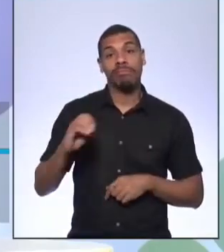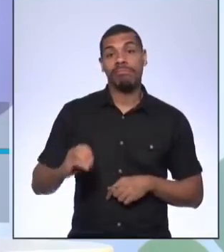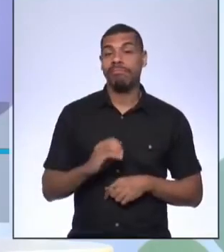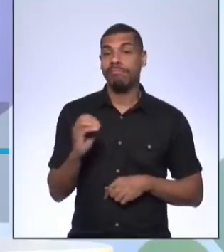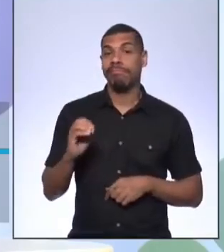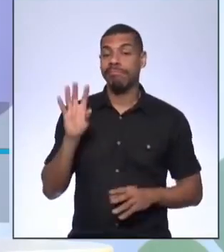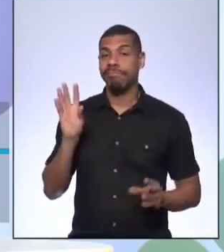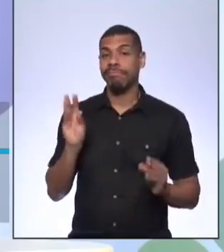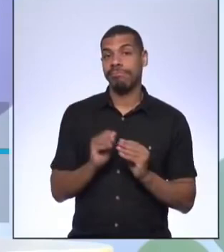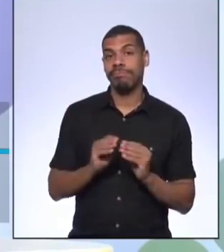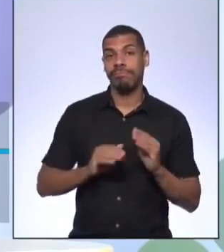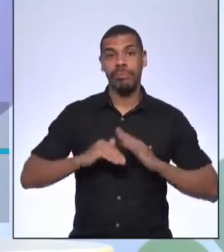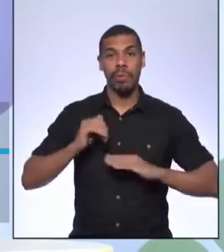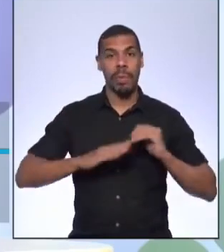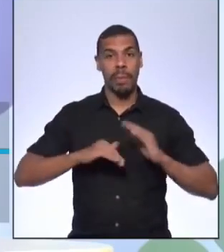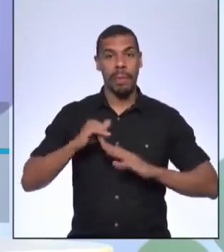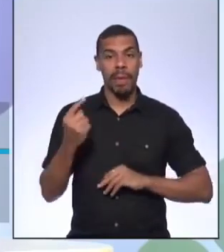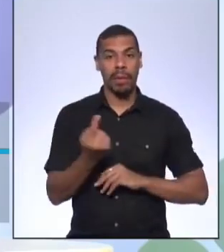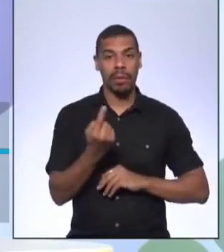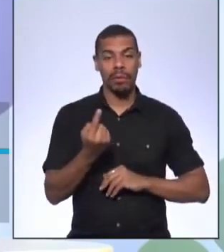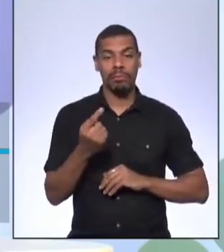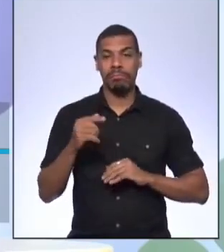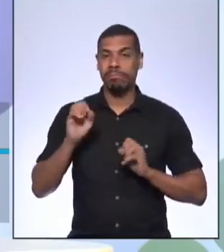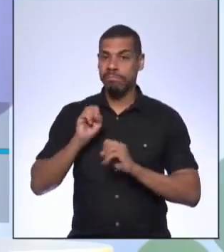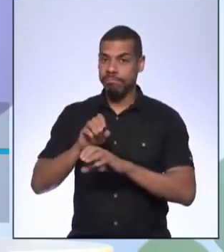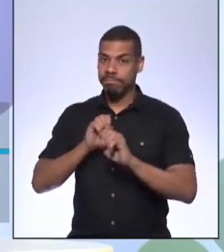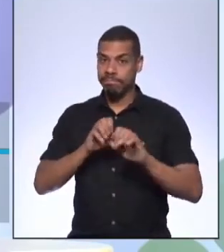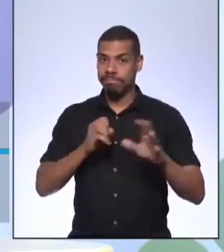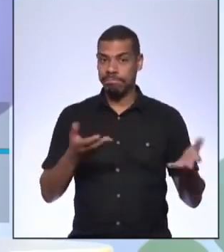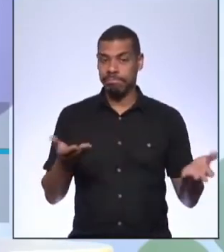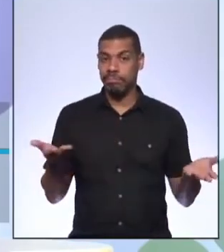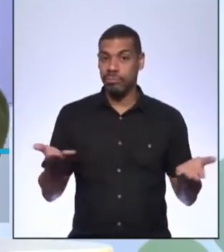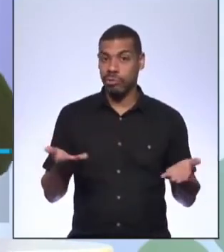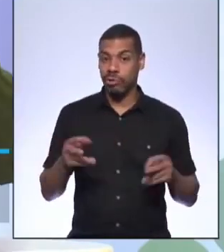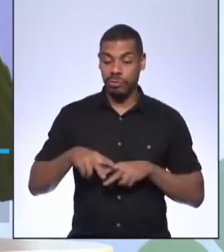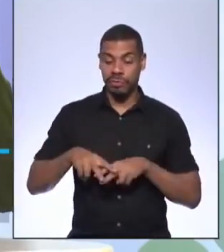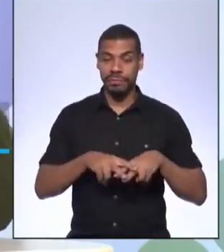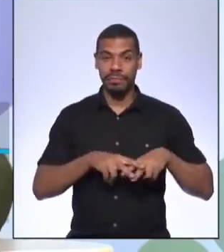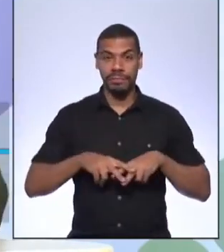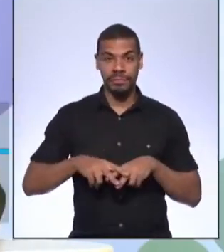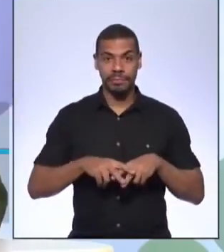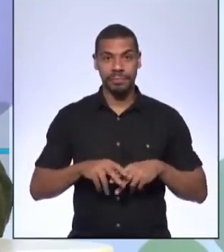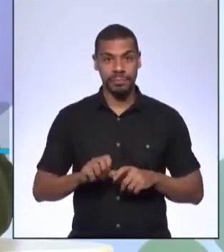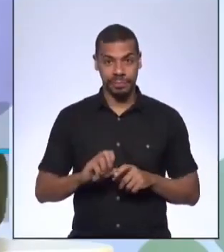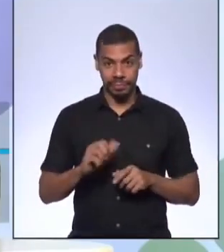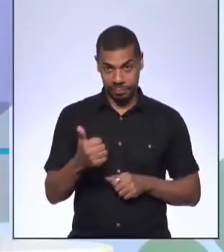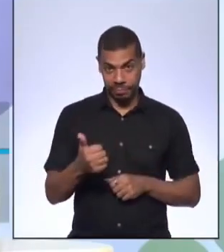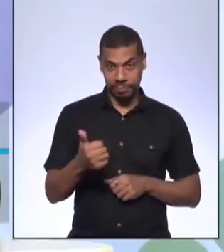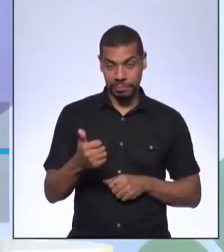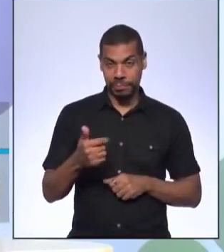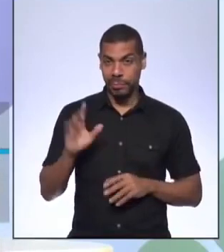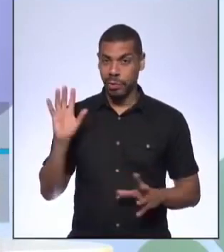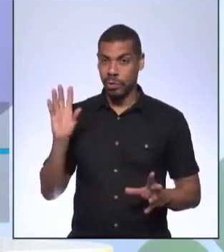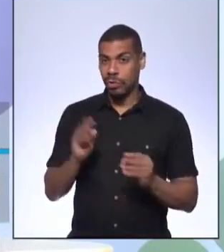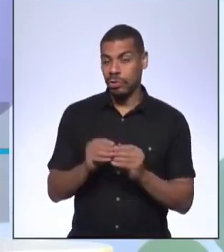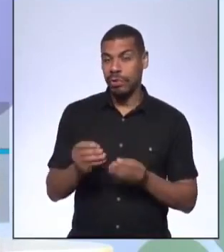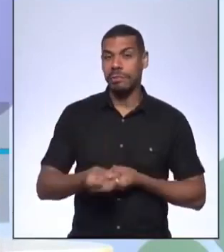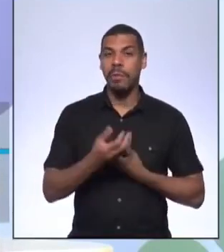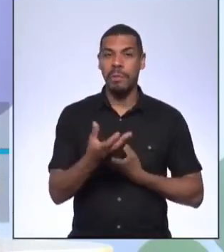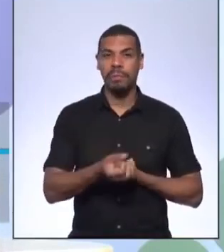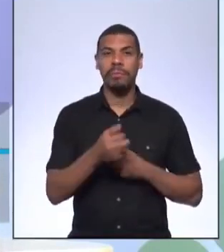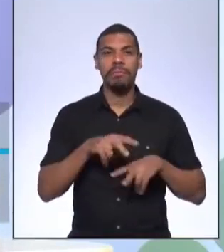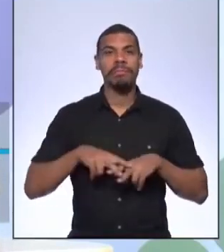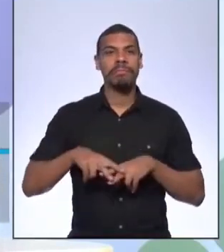uma habilidade por aula. Então, agora nós vamos fazer a revisão desse conteúdo. E aí